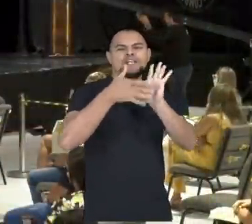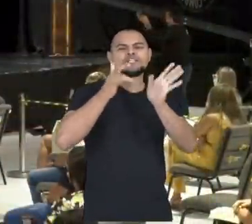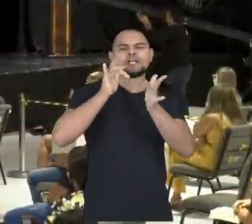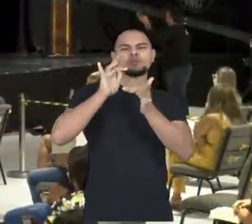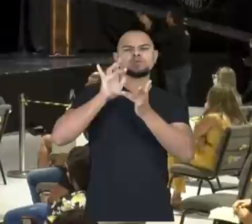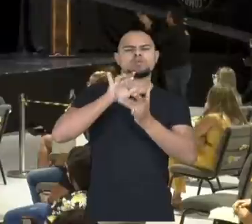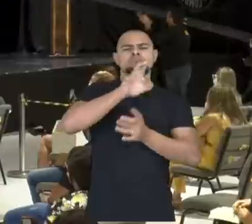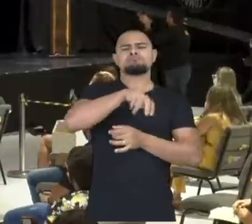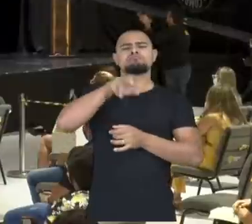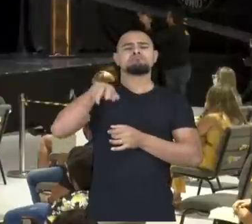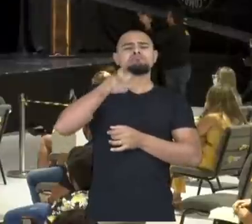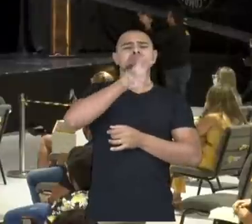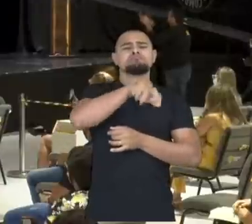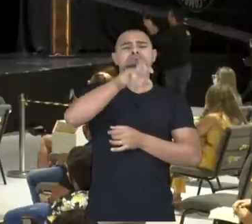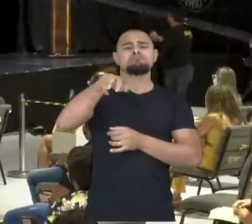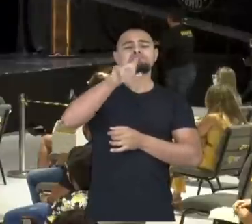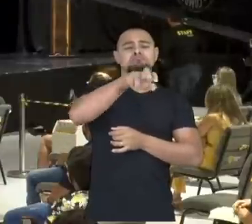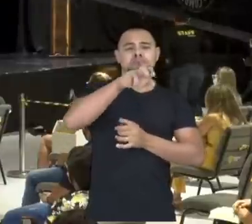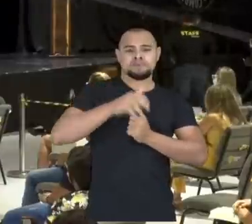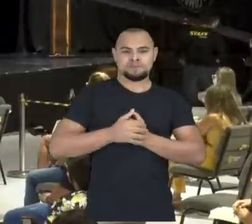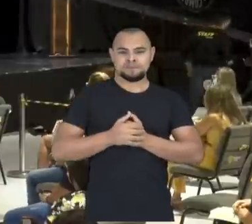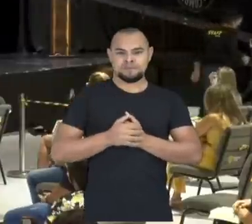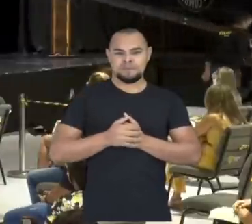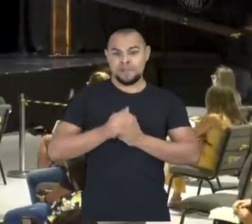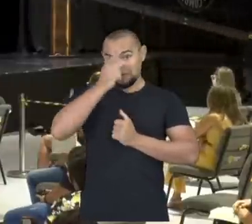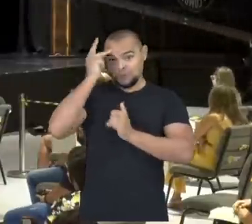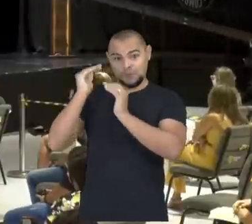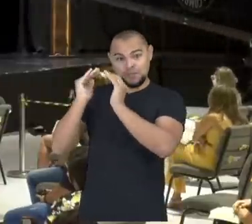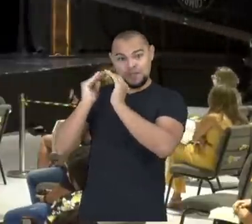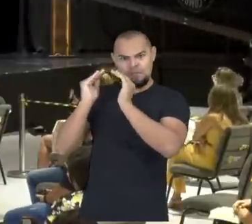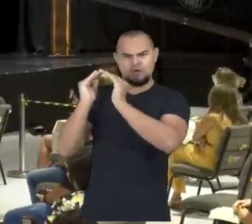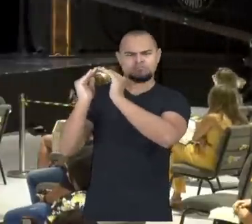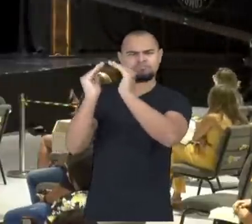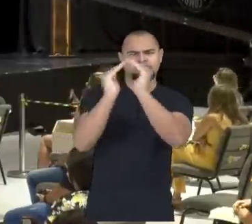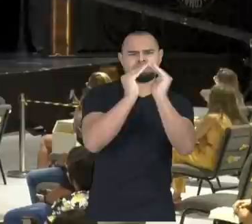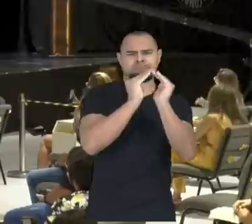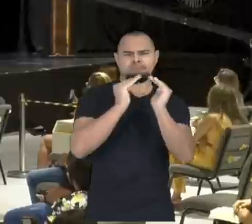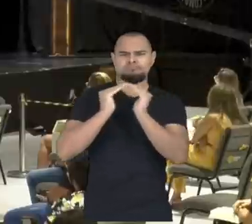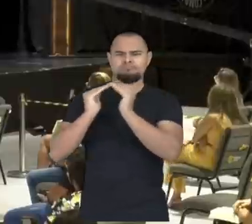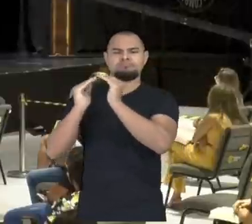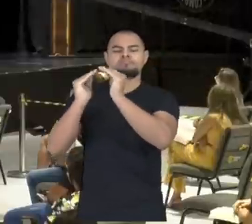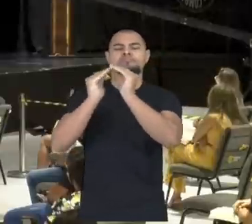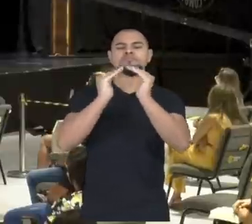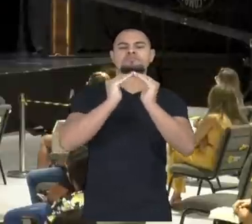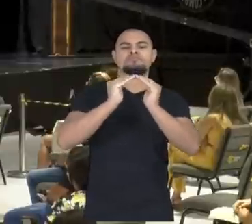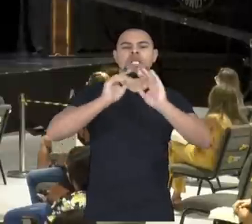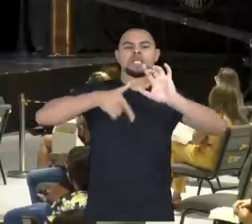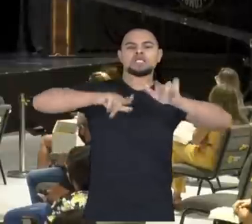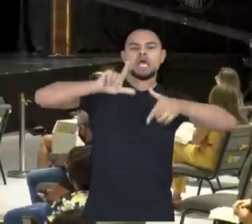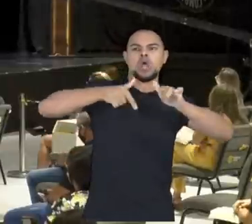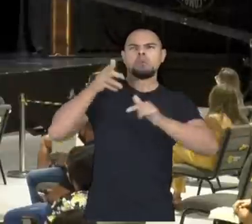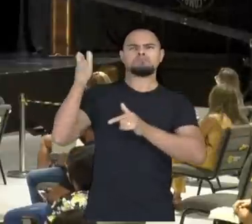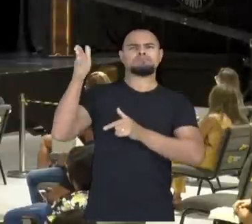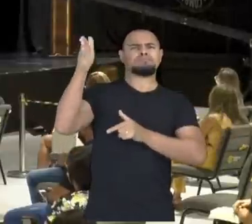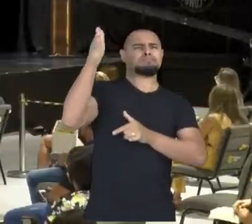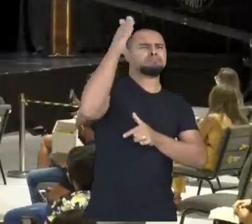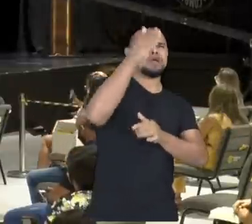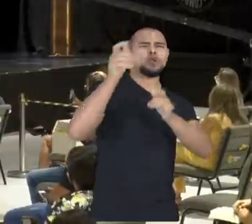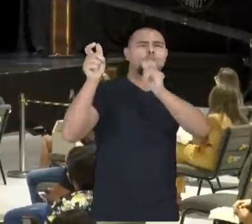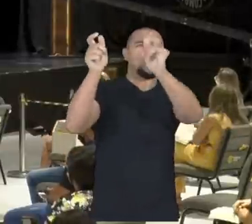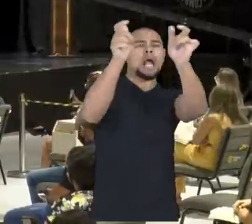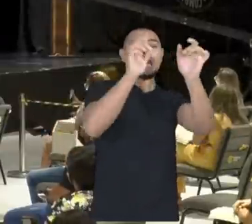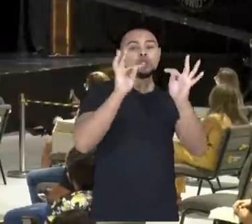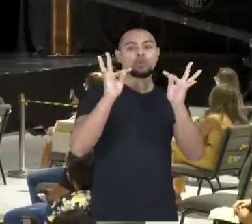que mesmo quem mora em Israel não foi em todos os lugares. Lugares de milagres,